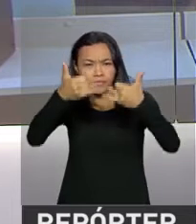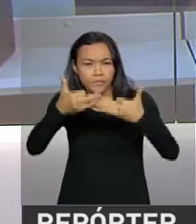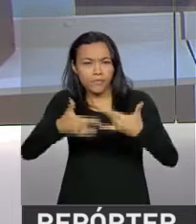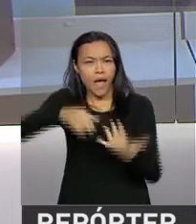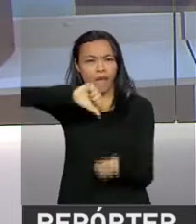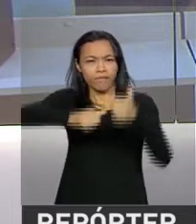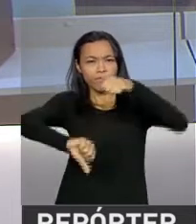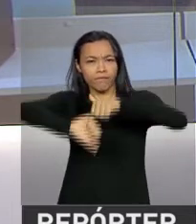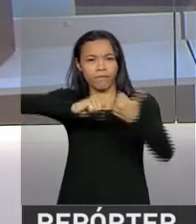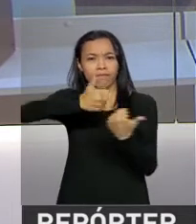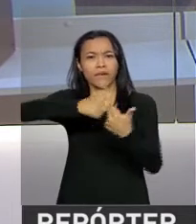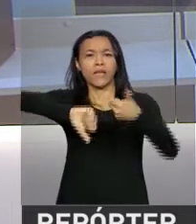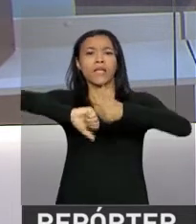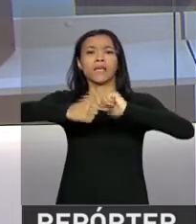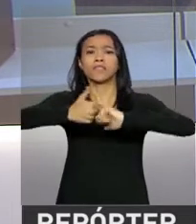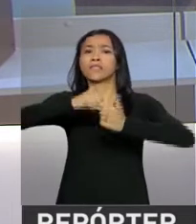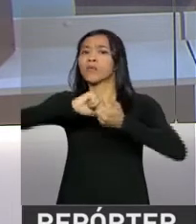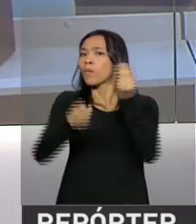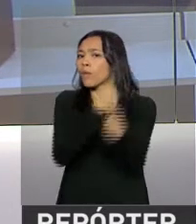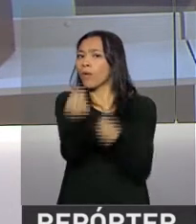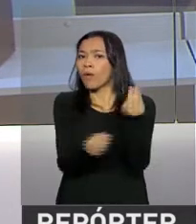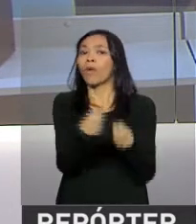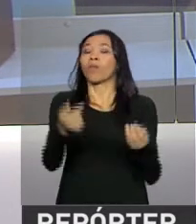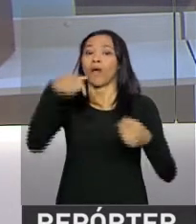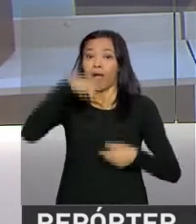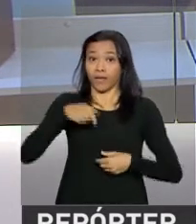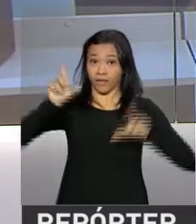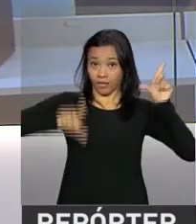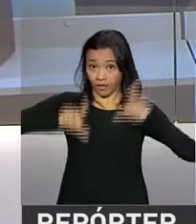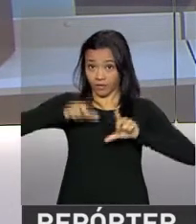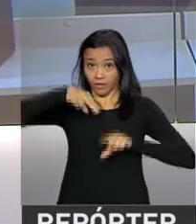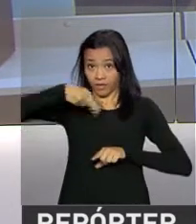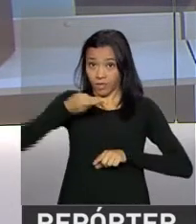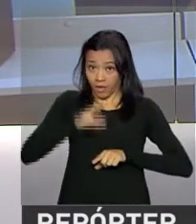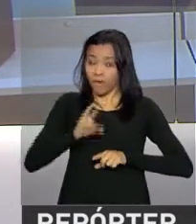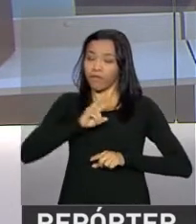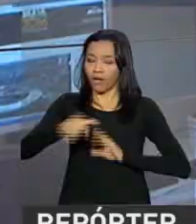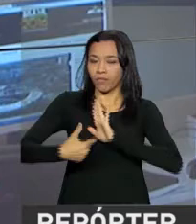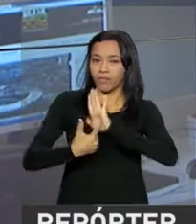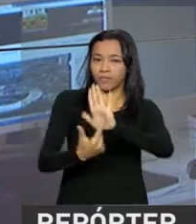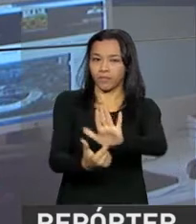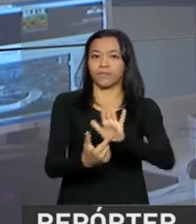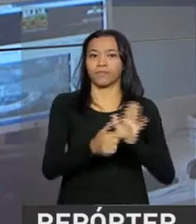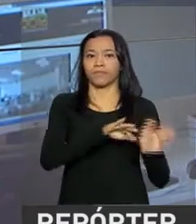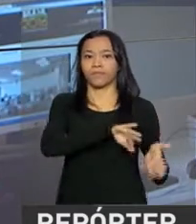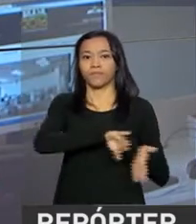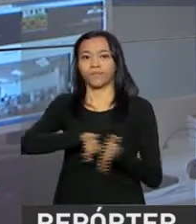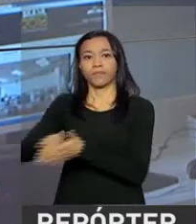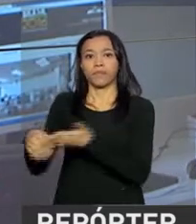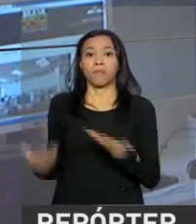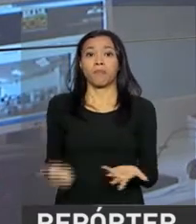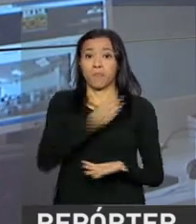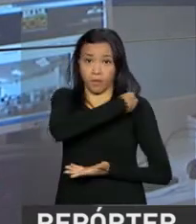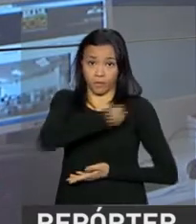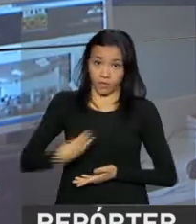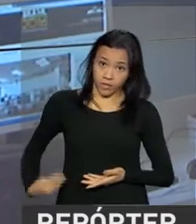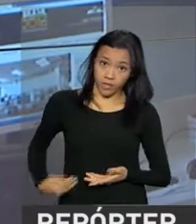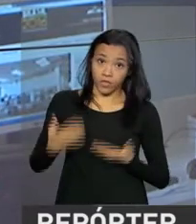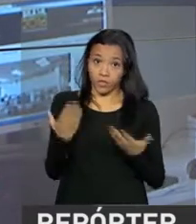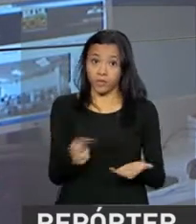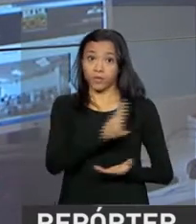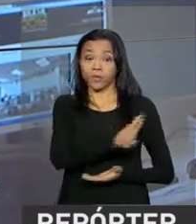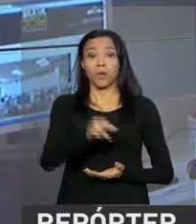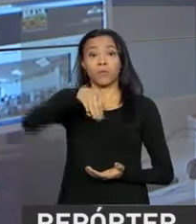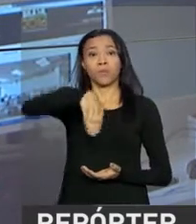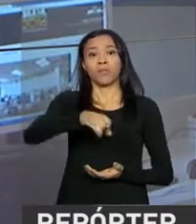Jogos Olímpicos Rio 2016. A NBR vai transmitir ao vivo essa entrevista. O ministro da Fazenda, Henrique Meirelles, começa